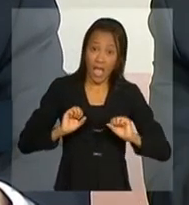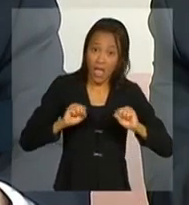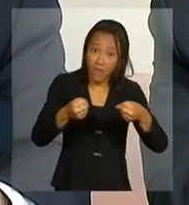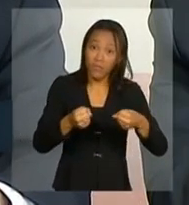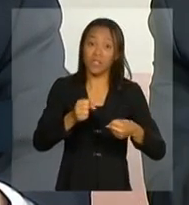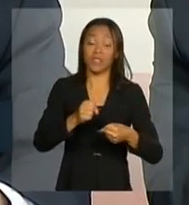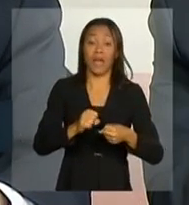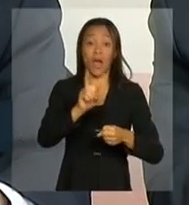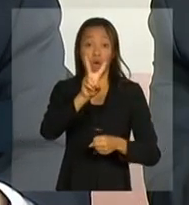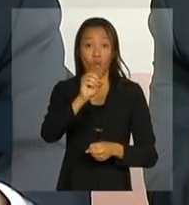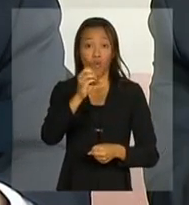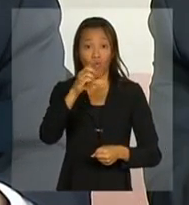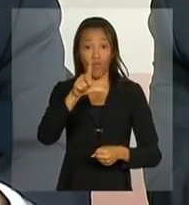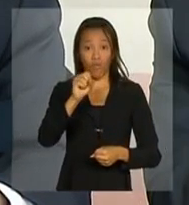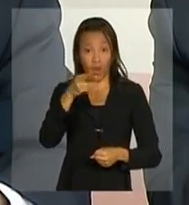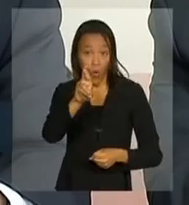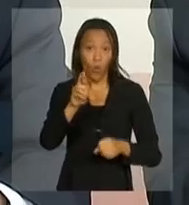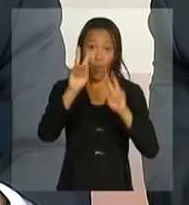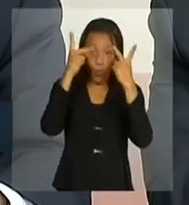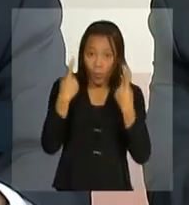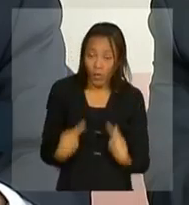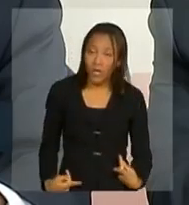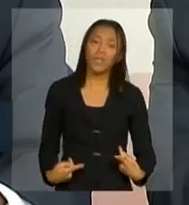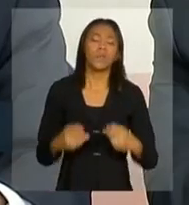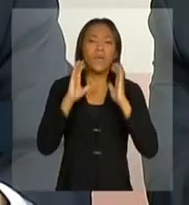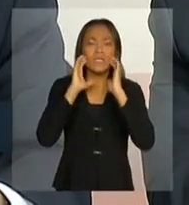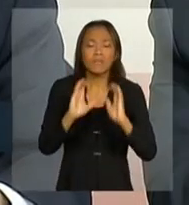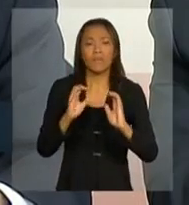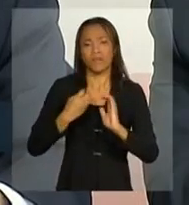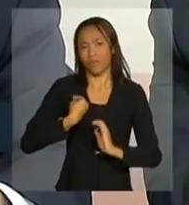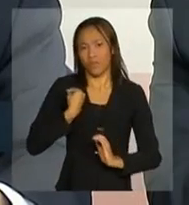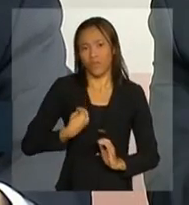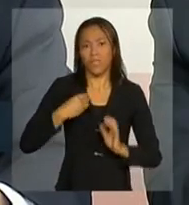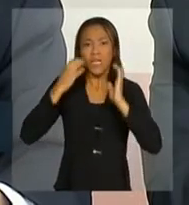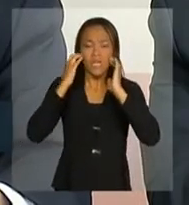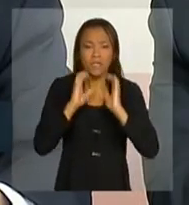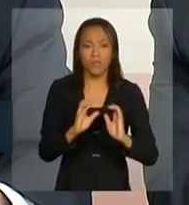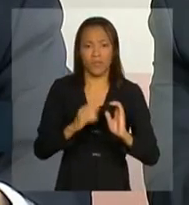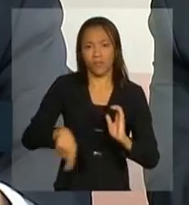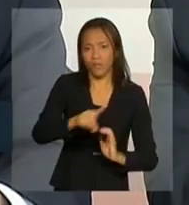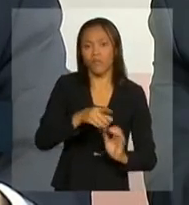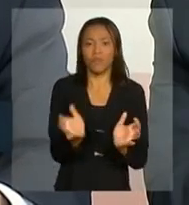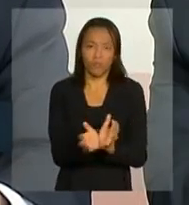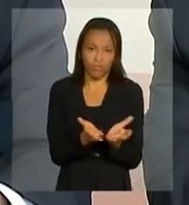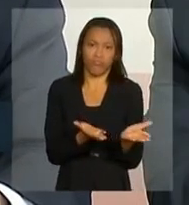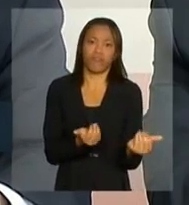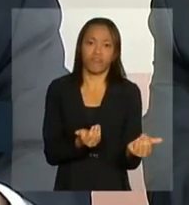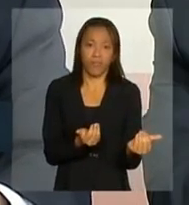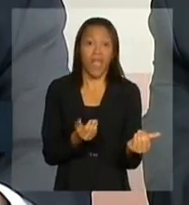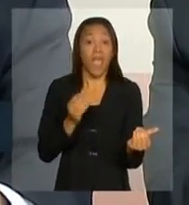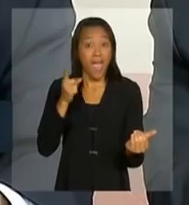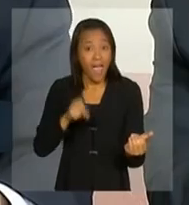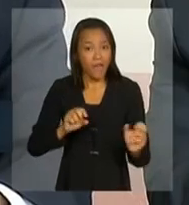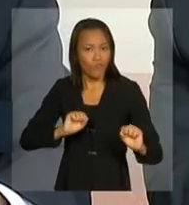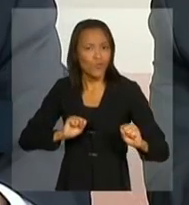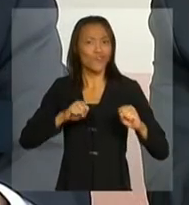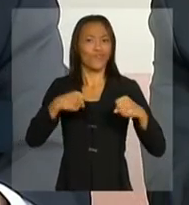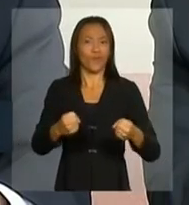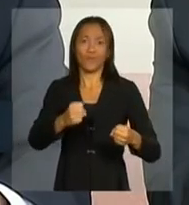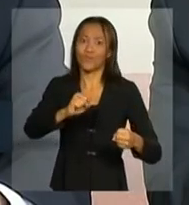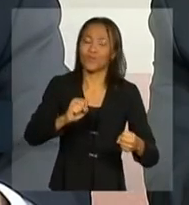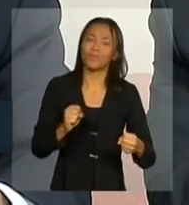humano, do respeito à vida, do respeito aos direitos da nossa juventude. É um esforço inédito do